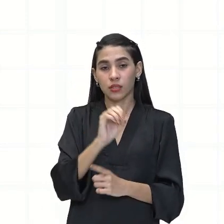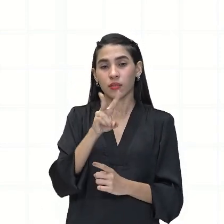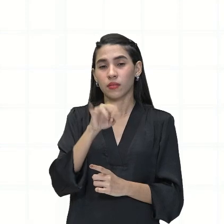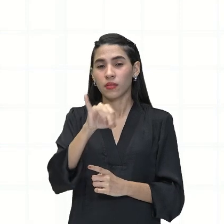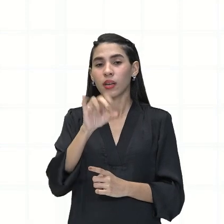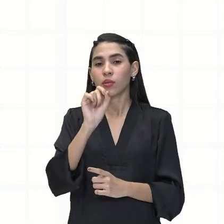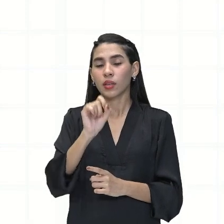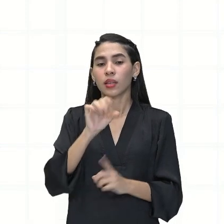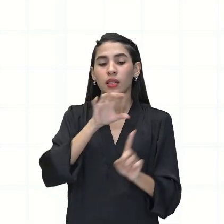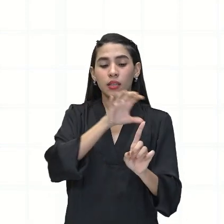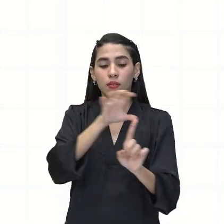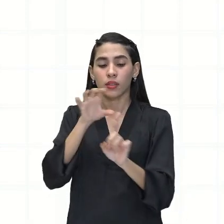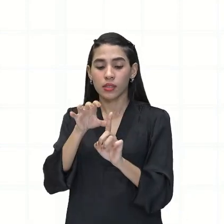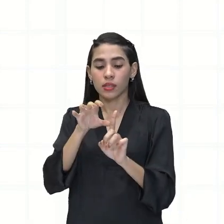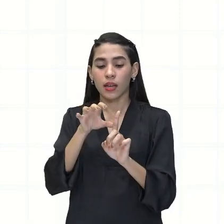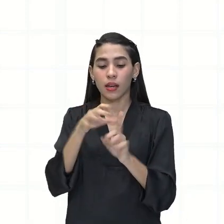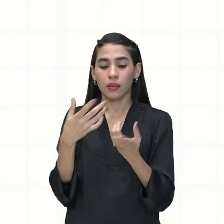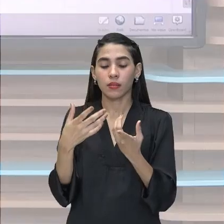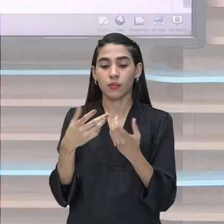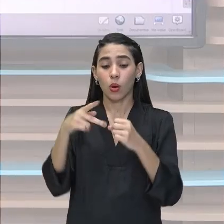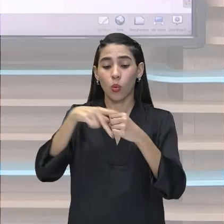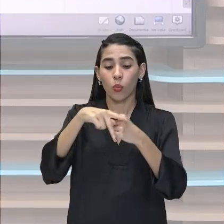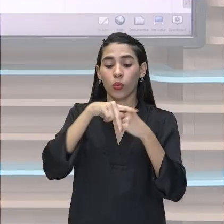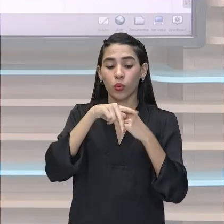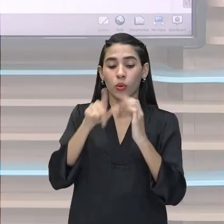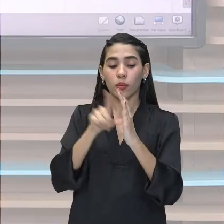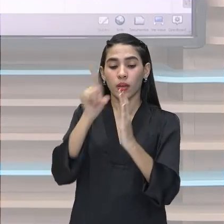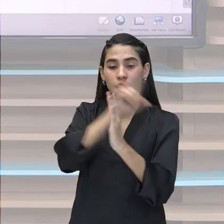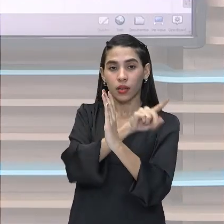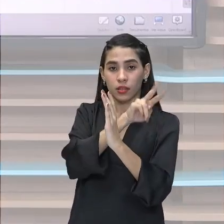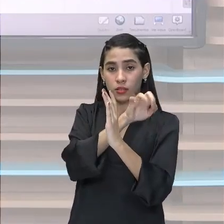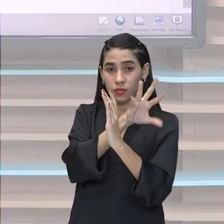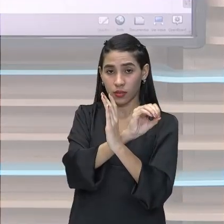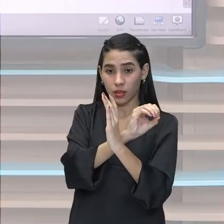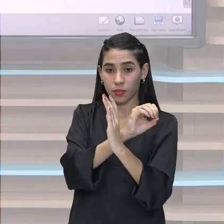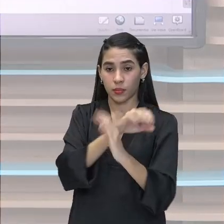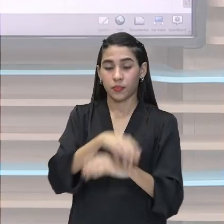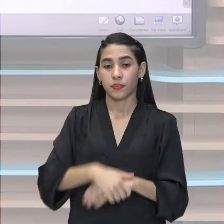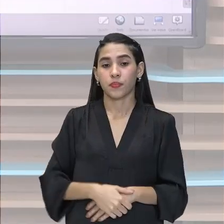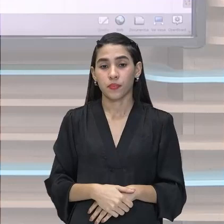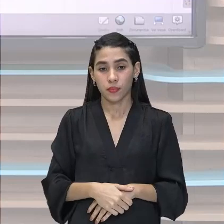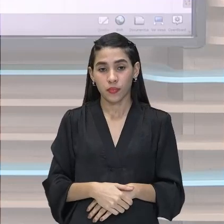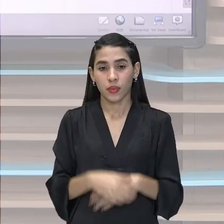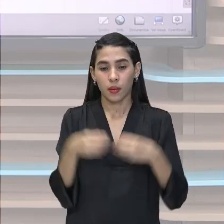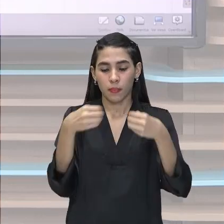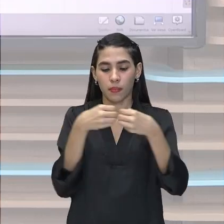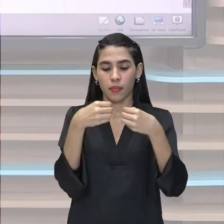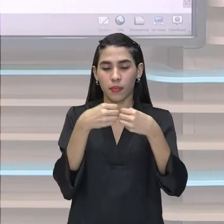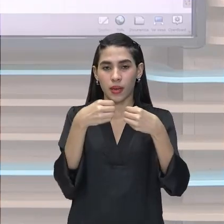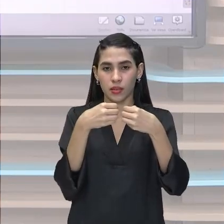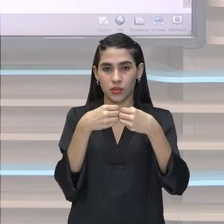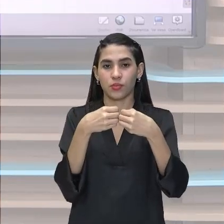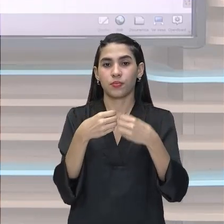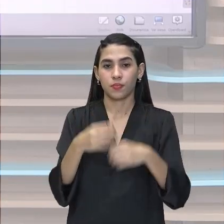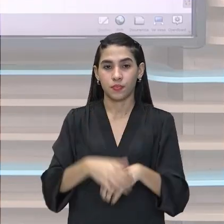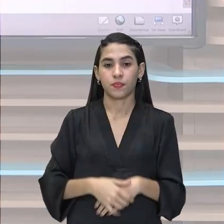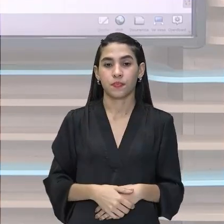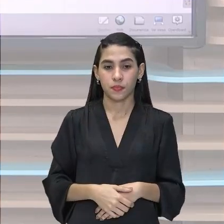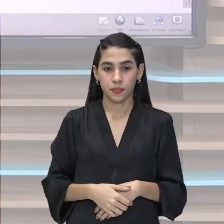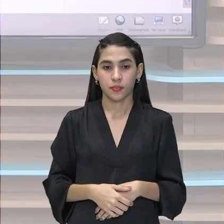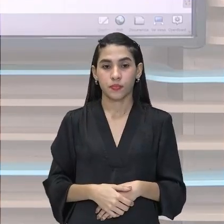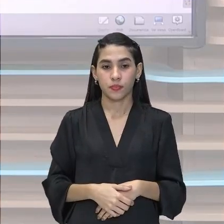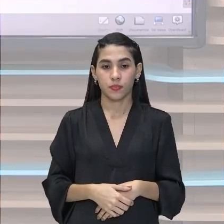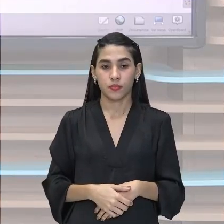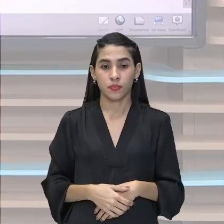o nosso pronome venha antes do verbo, vai ficar pertinho dela, tá bom? Então,